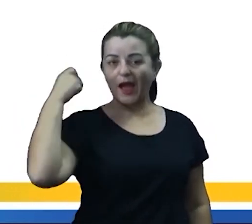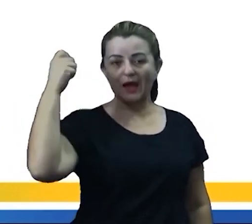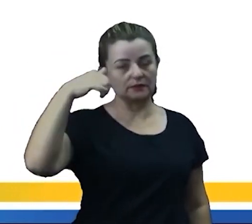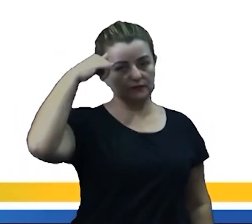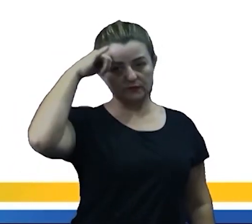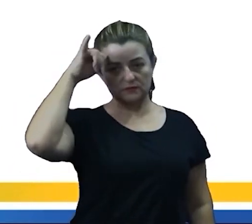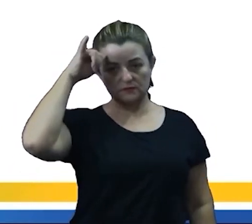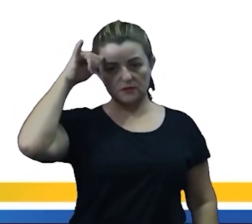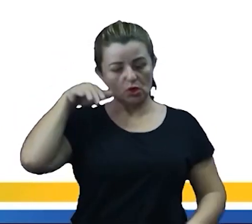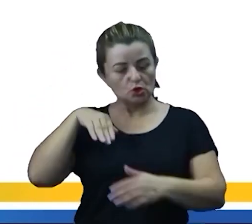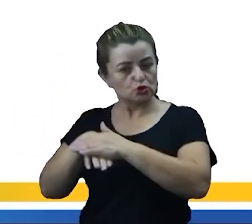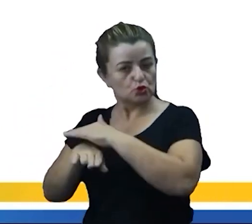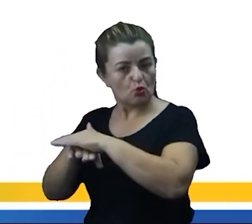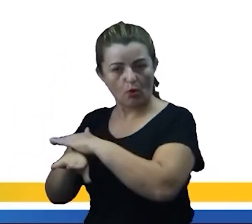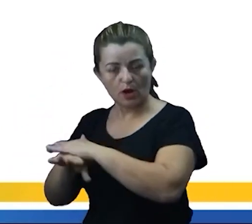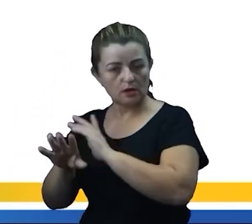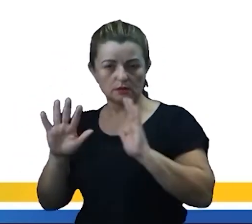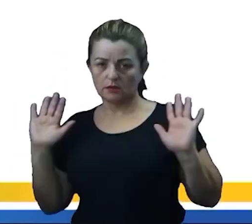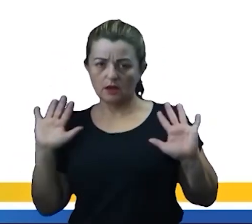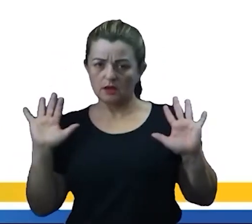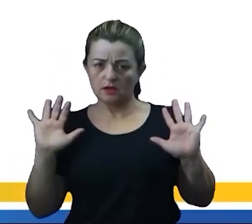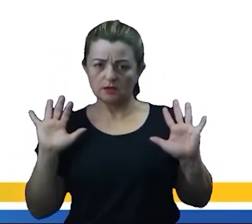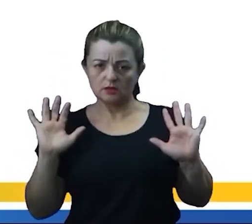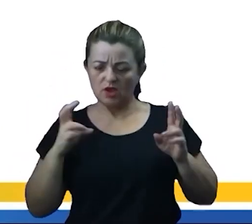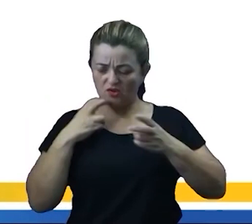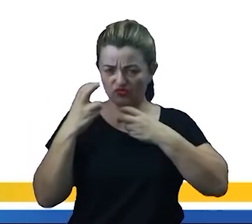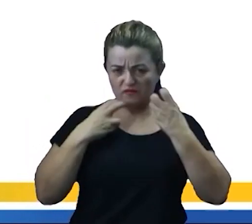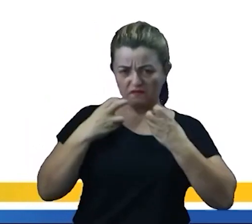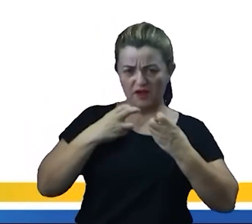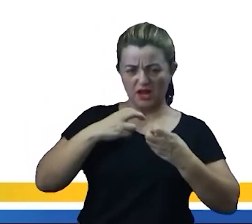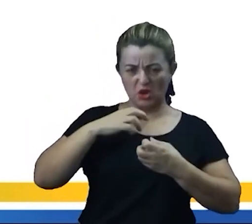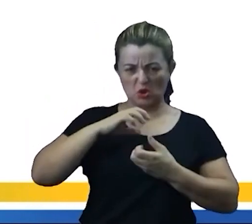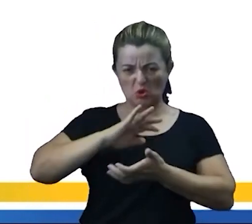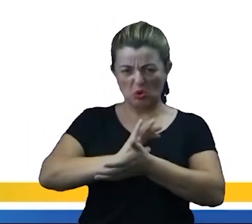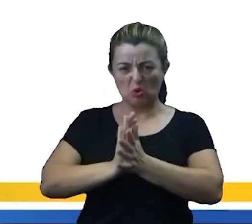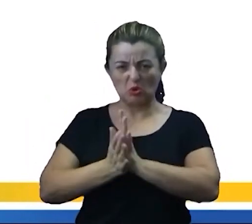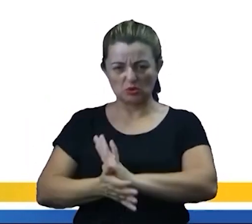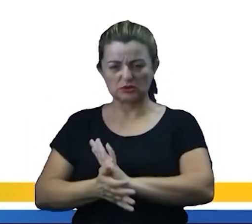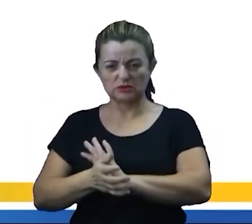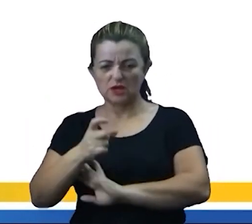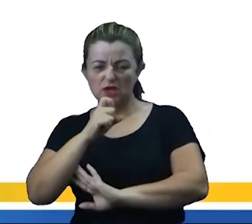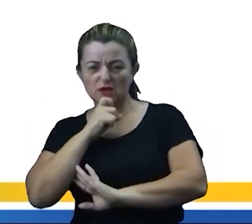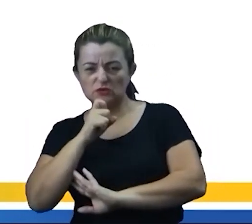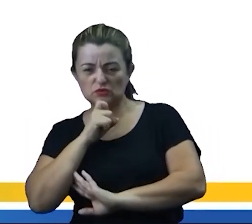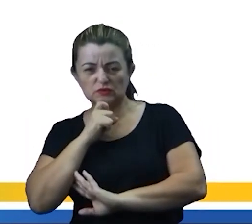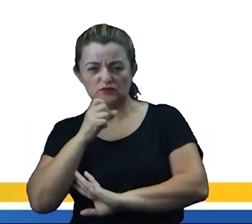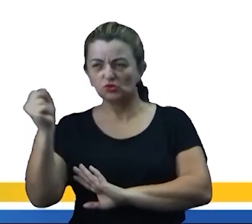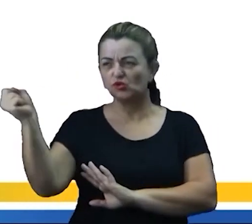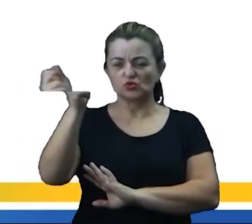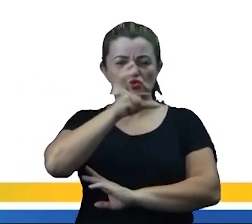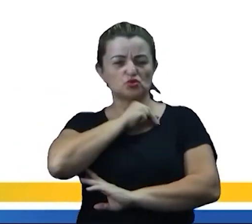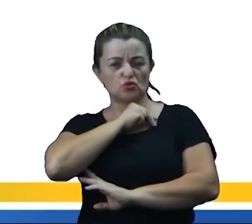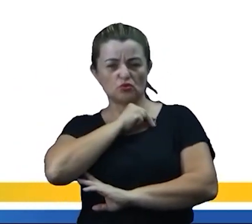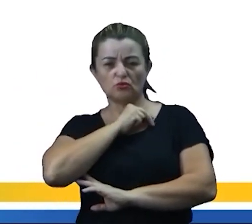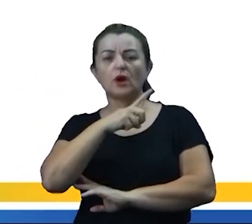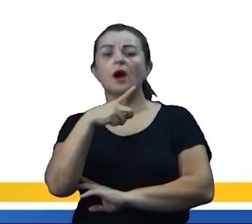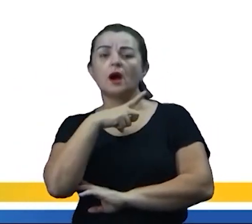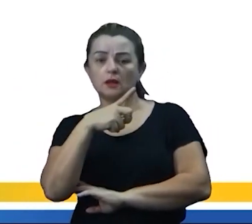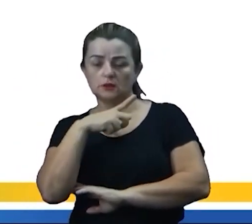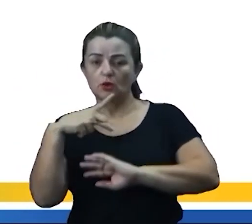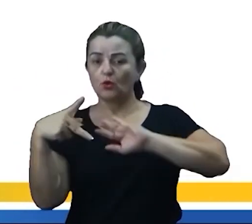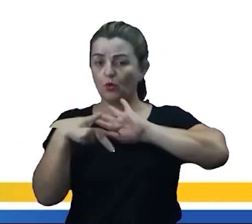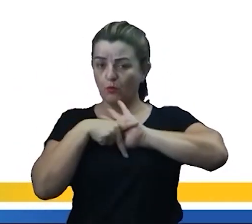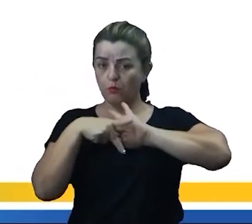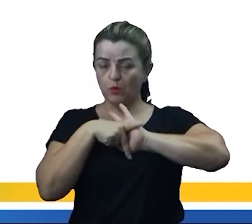gado, de tosco trato, de expressões grosseiras, dos frios gelos e dos sóis queimado. Tenho